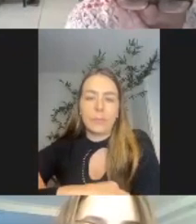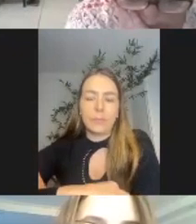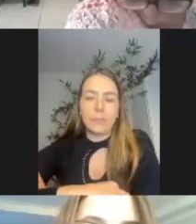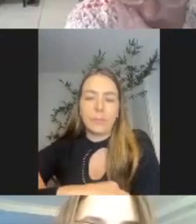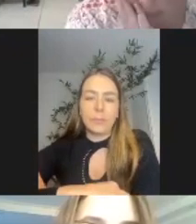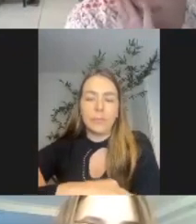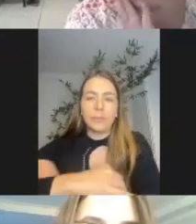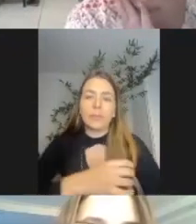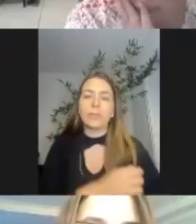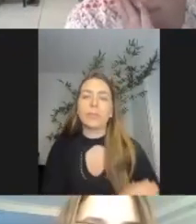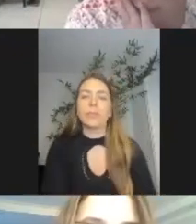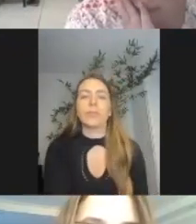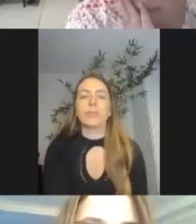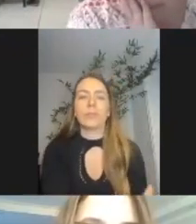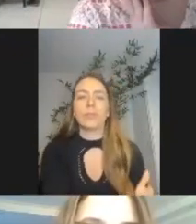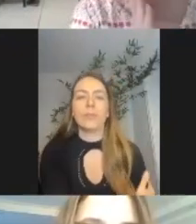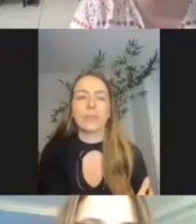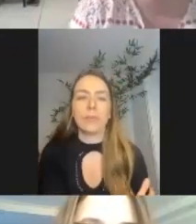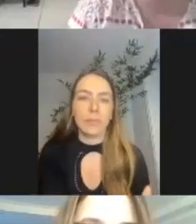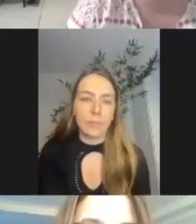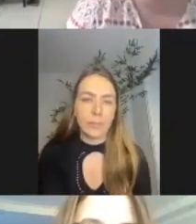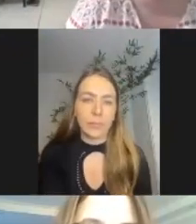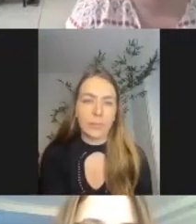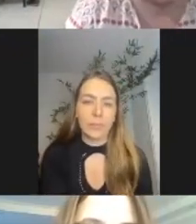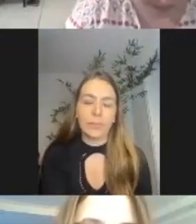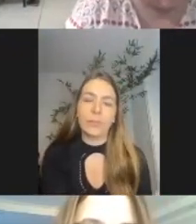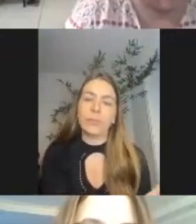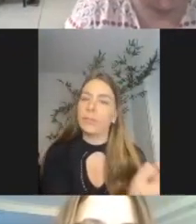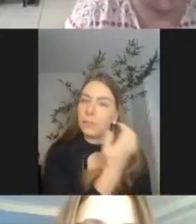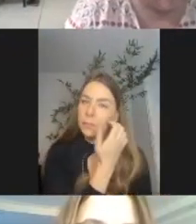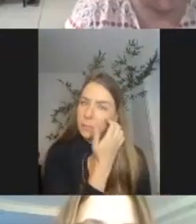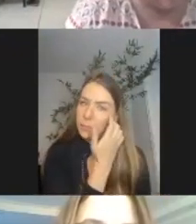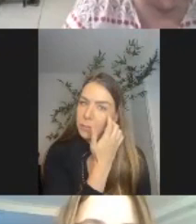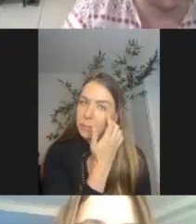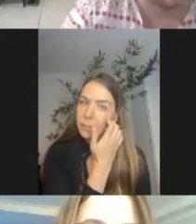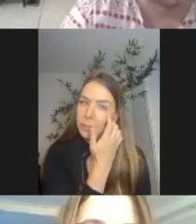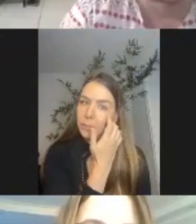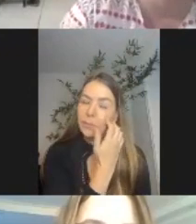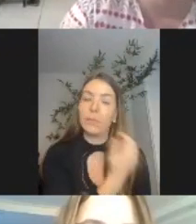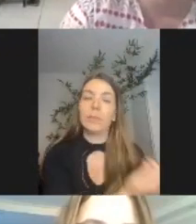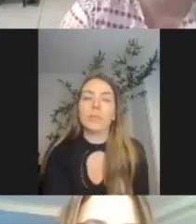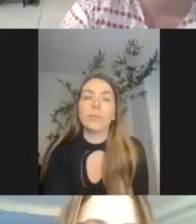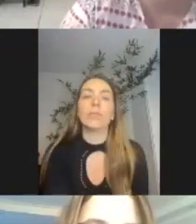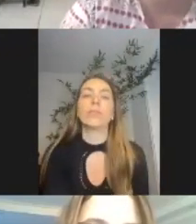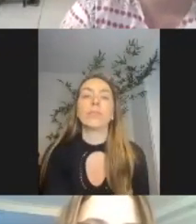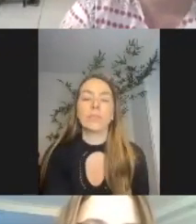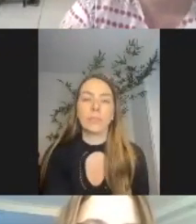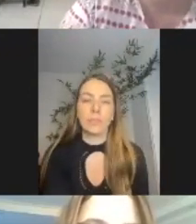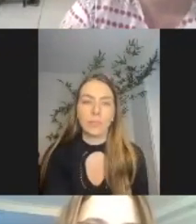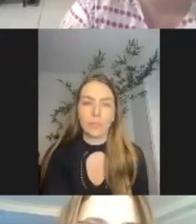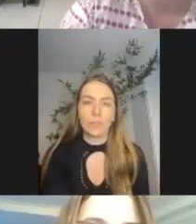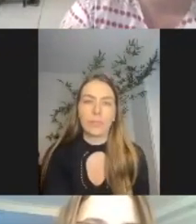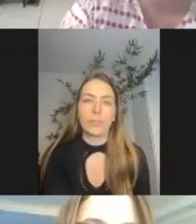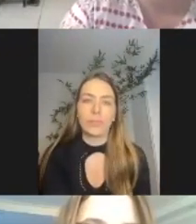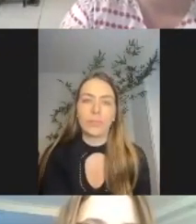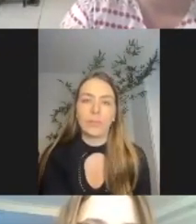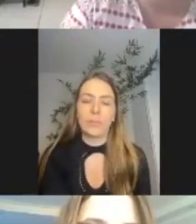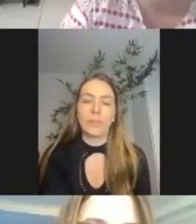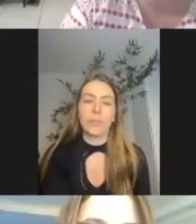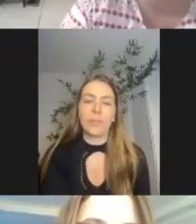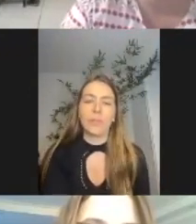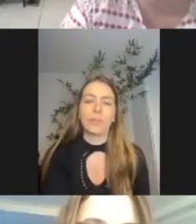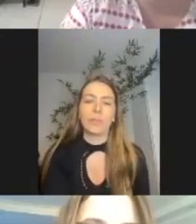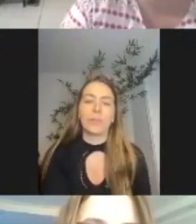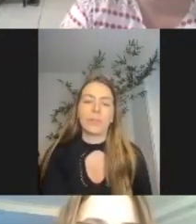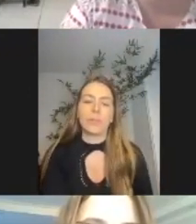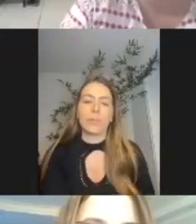todo mundo vai ser um entusiasta da low carb, mas essas pessoas, elas costumam ter muito mais sucesso, tá?